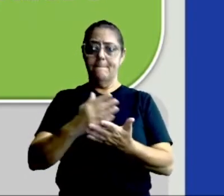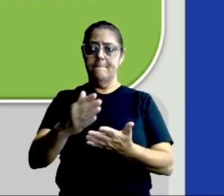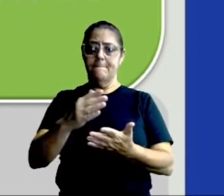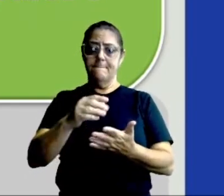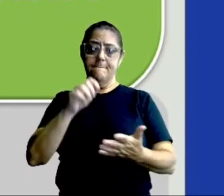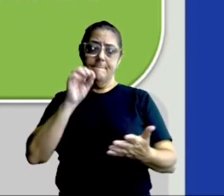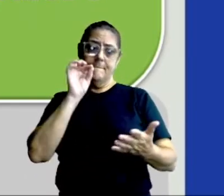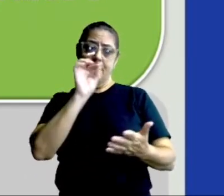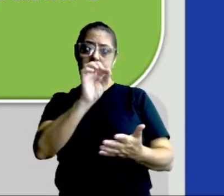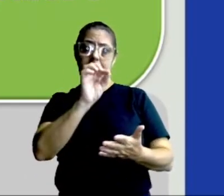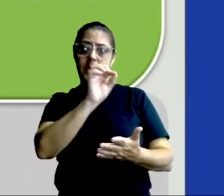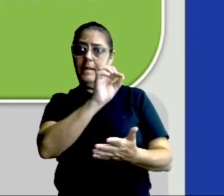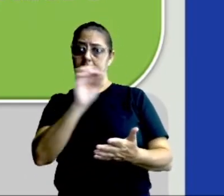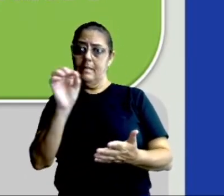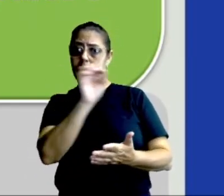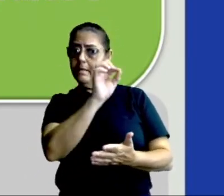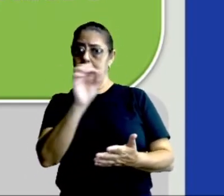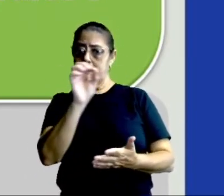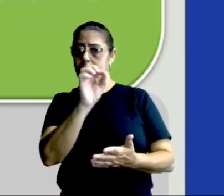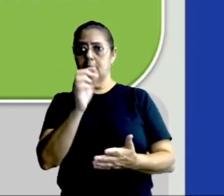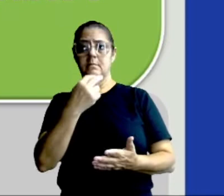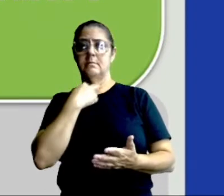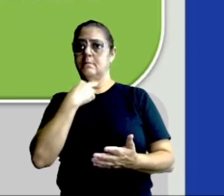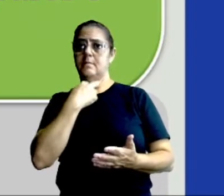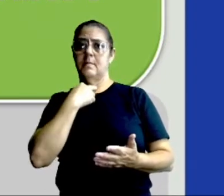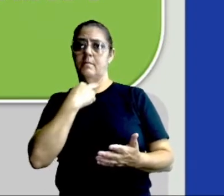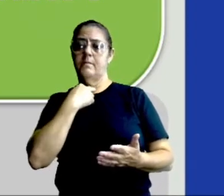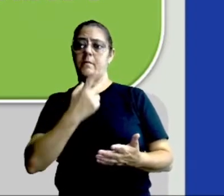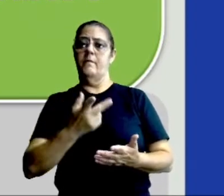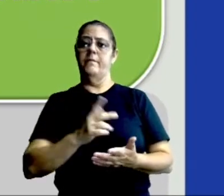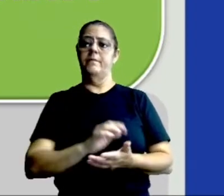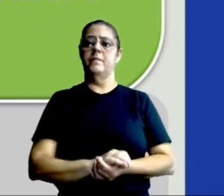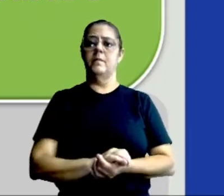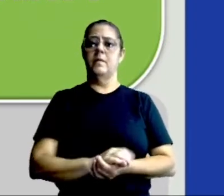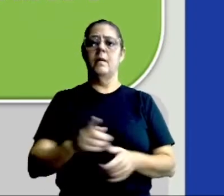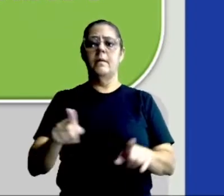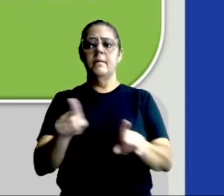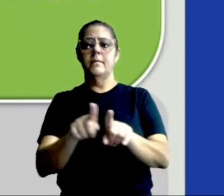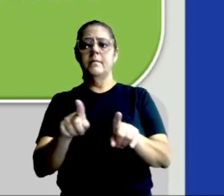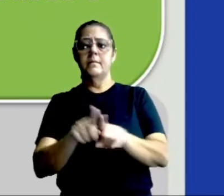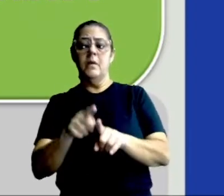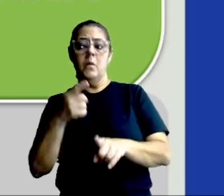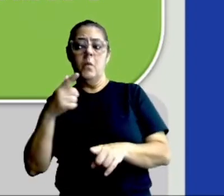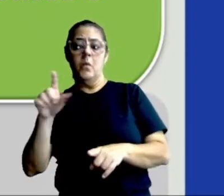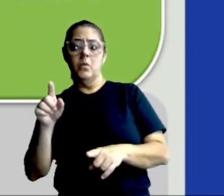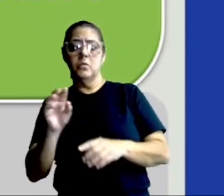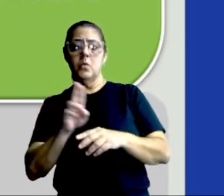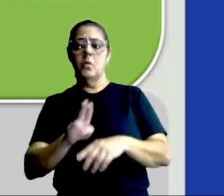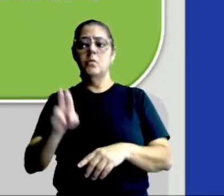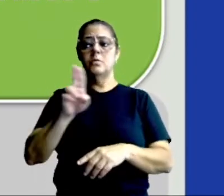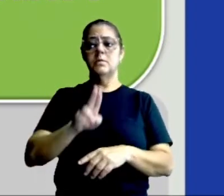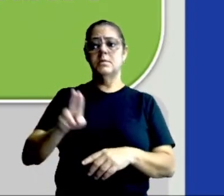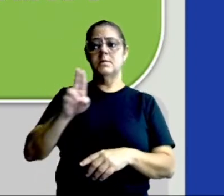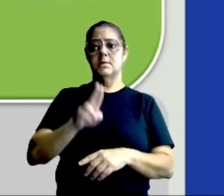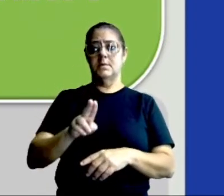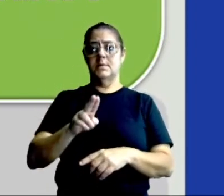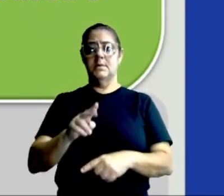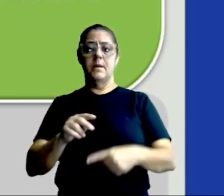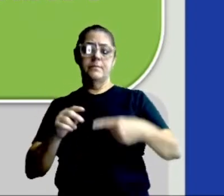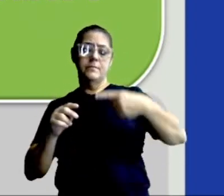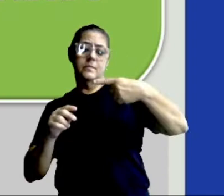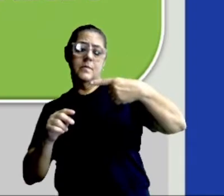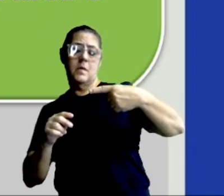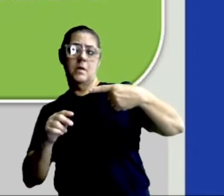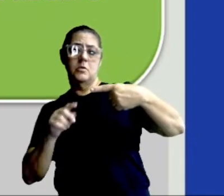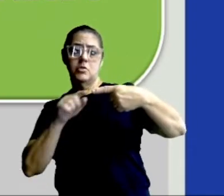início dos teus parágrafos não pode conter tá outra coisa é o uso do travessão ele só podem